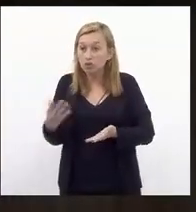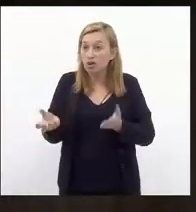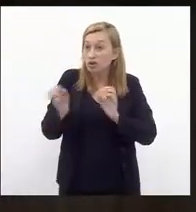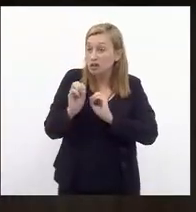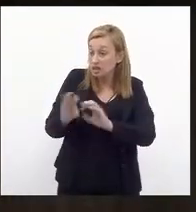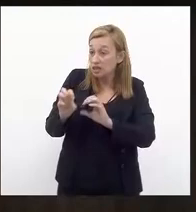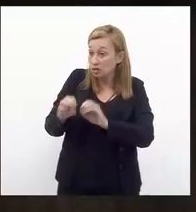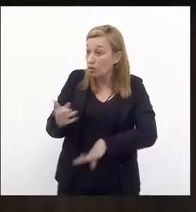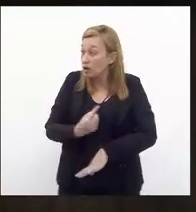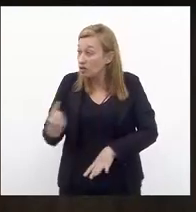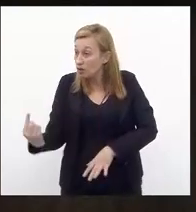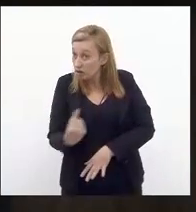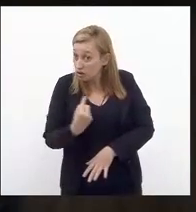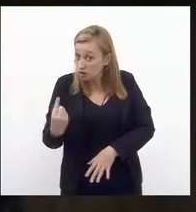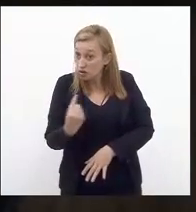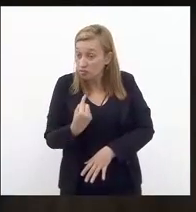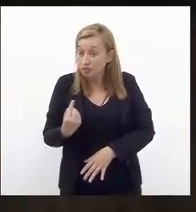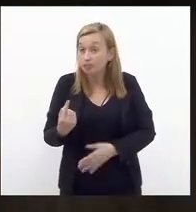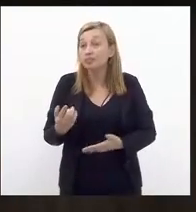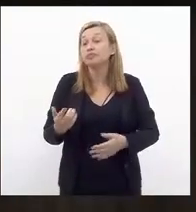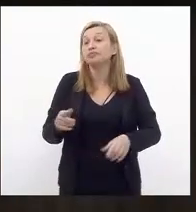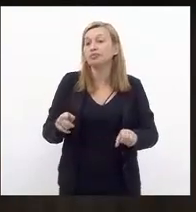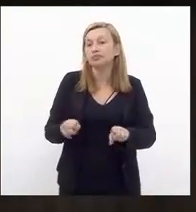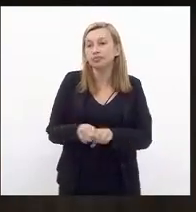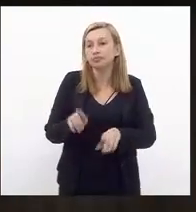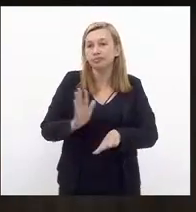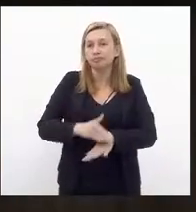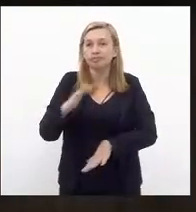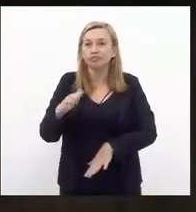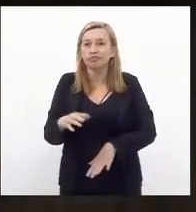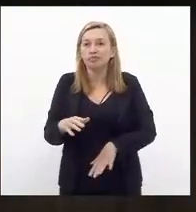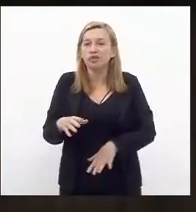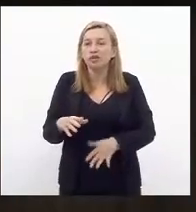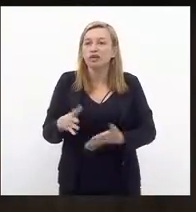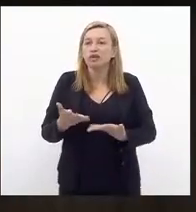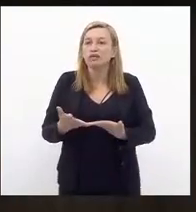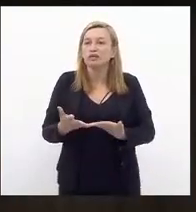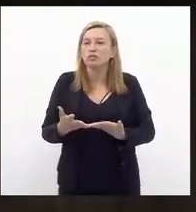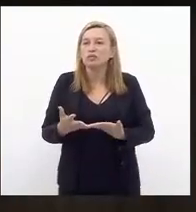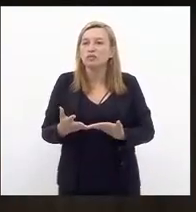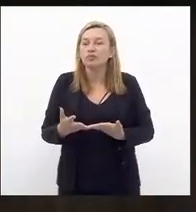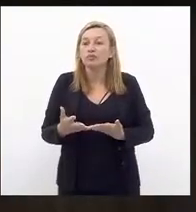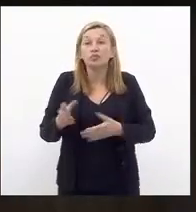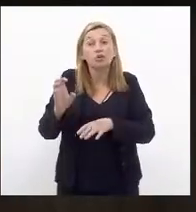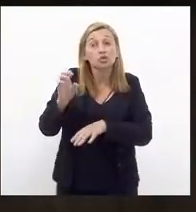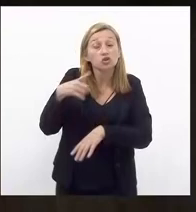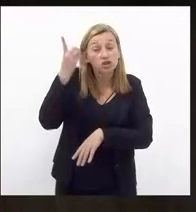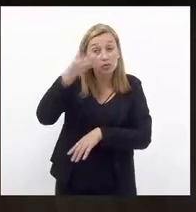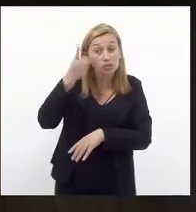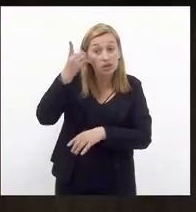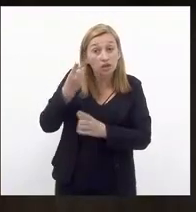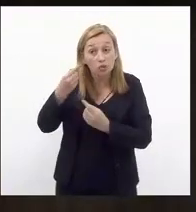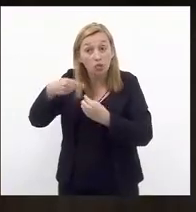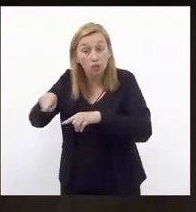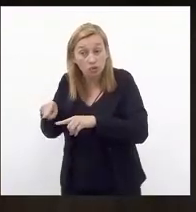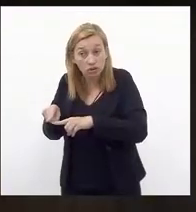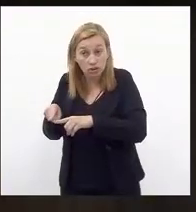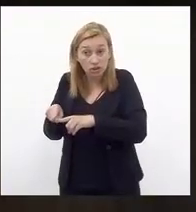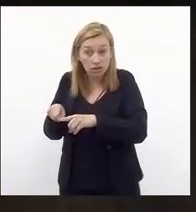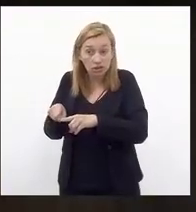deram uma aula aqui para para nós e mais do que isso fazer aqui uma menção aos Deputados de oposição